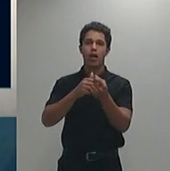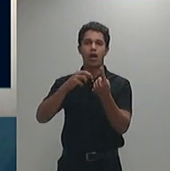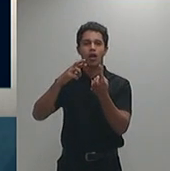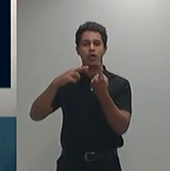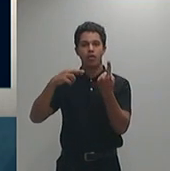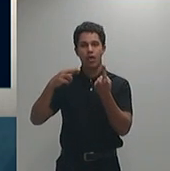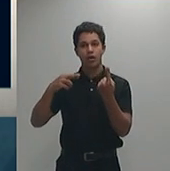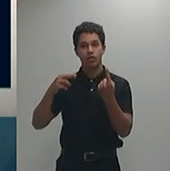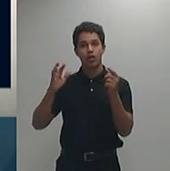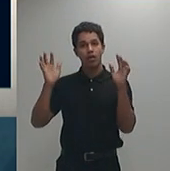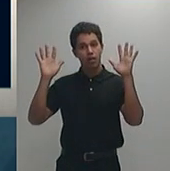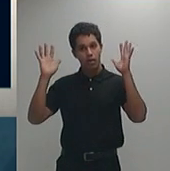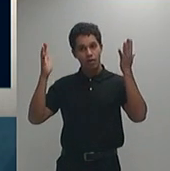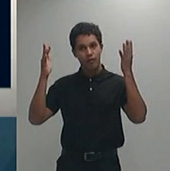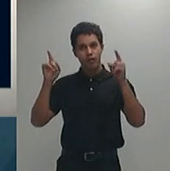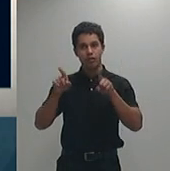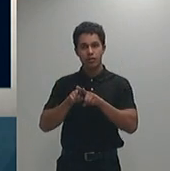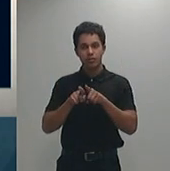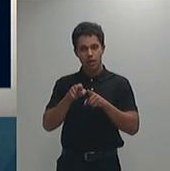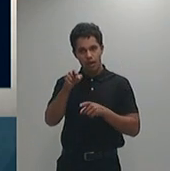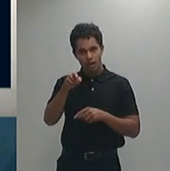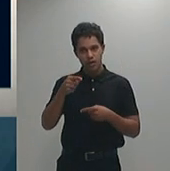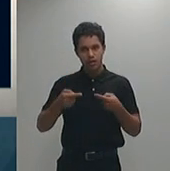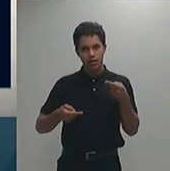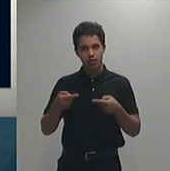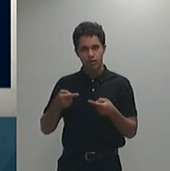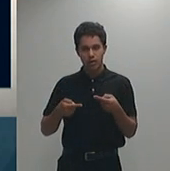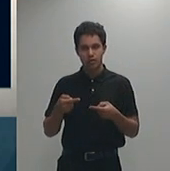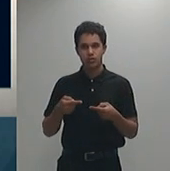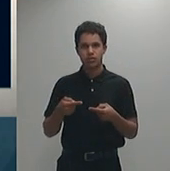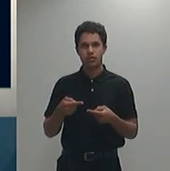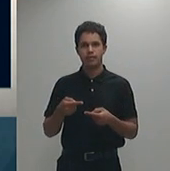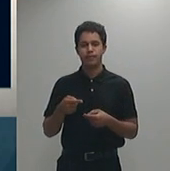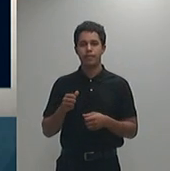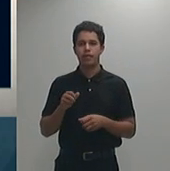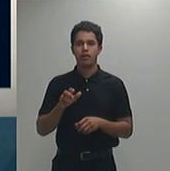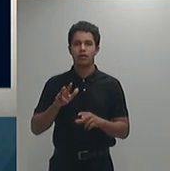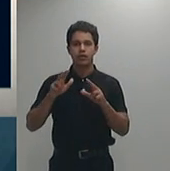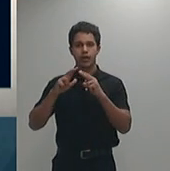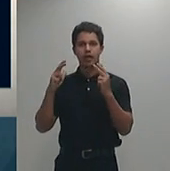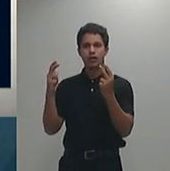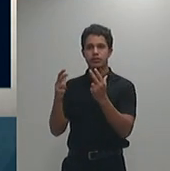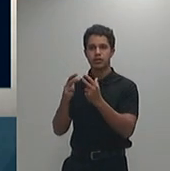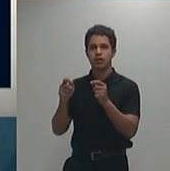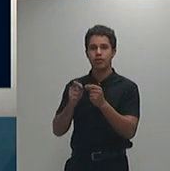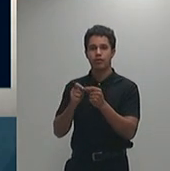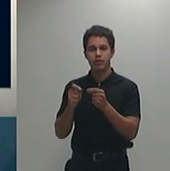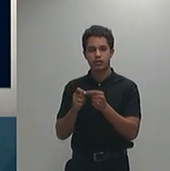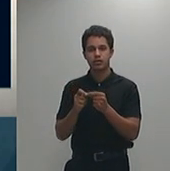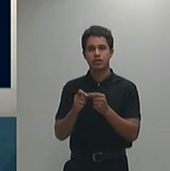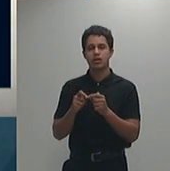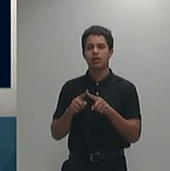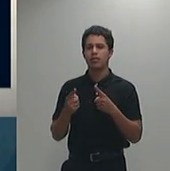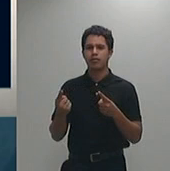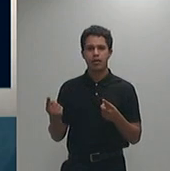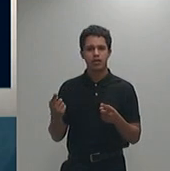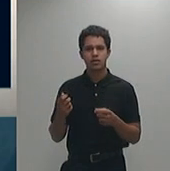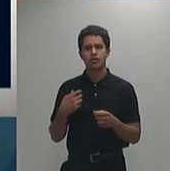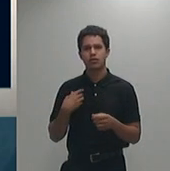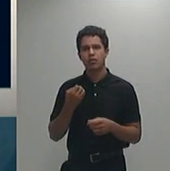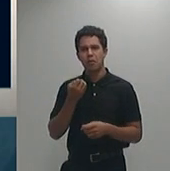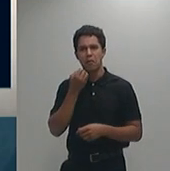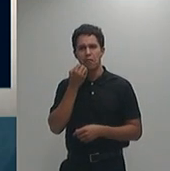louvando esse debate que a turma que a sessão empreendeu mas eu efetivamente também convive